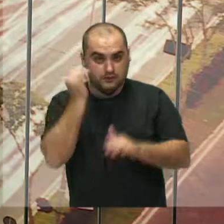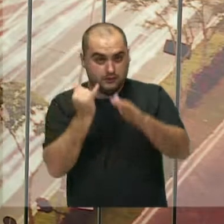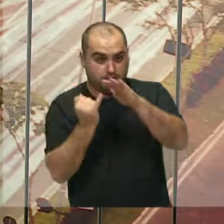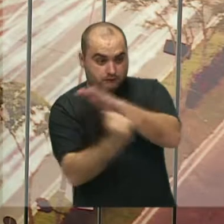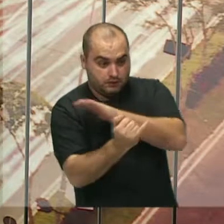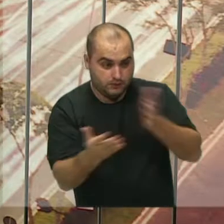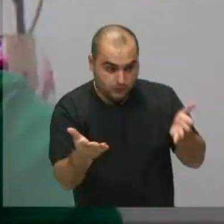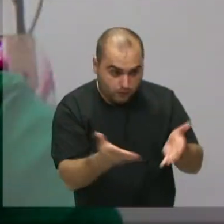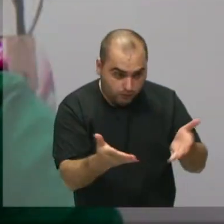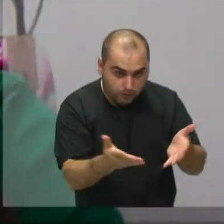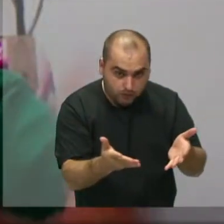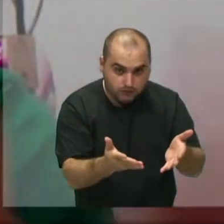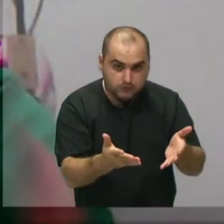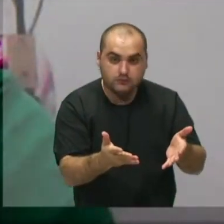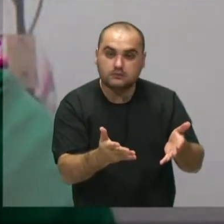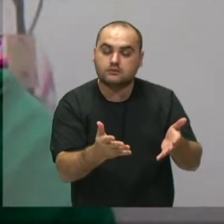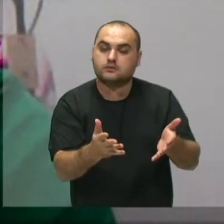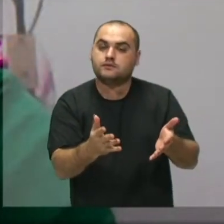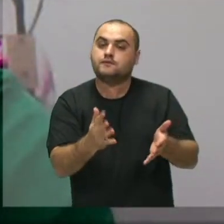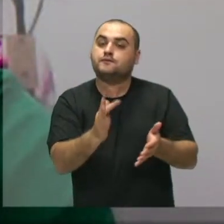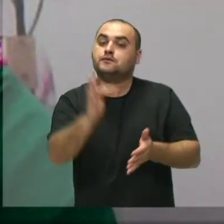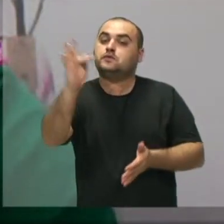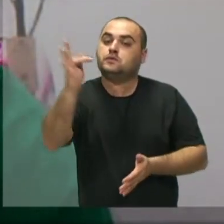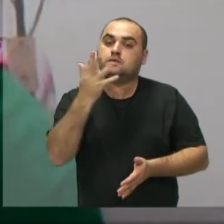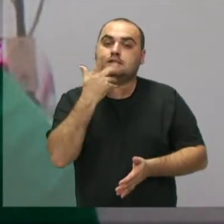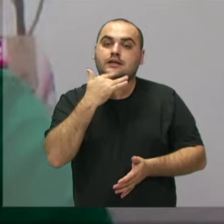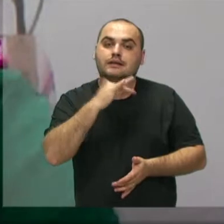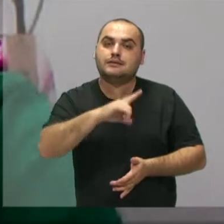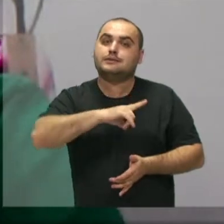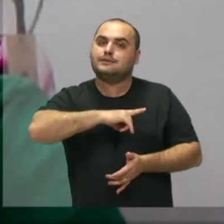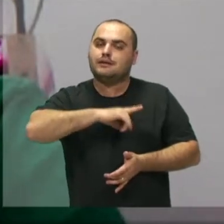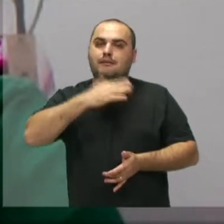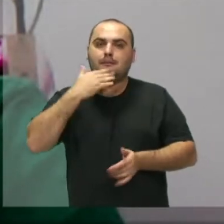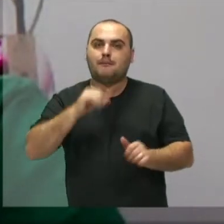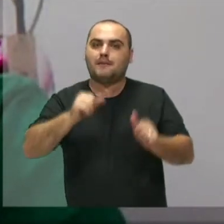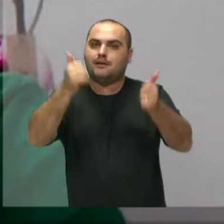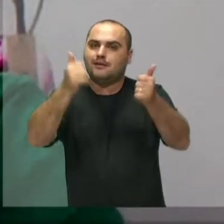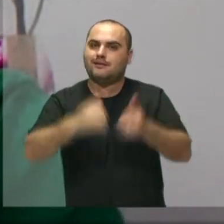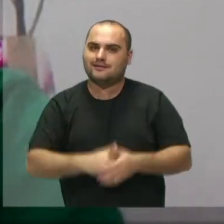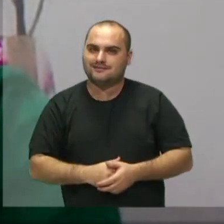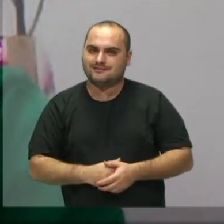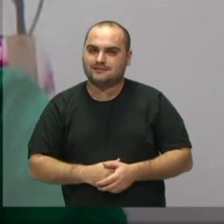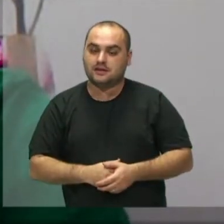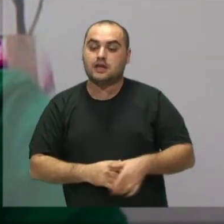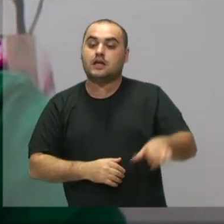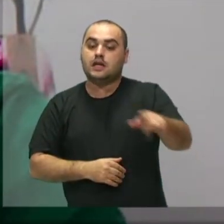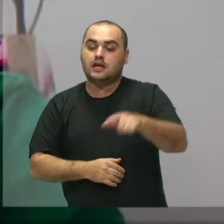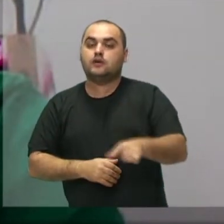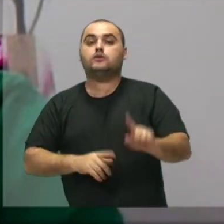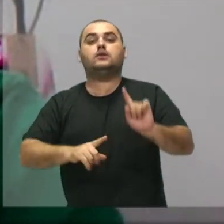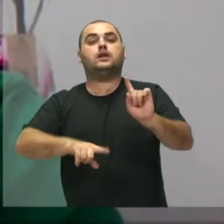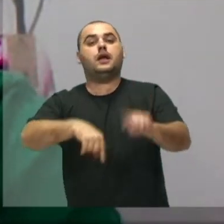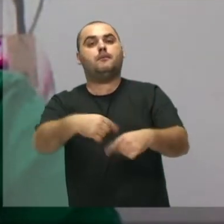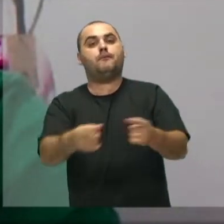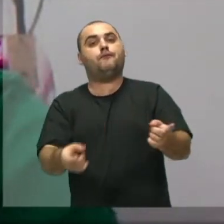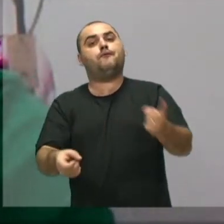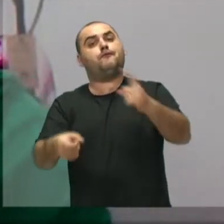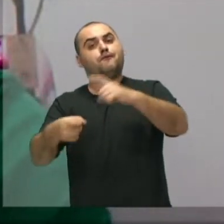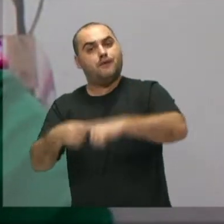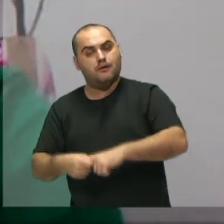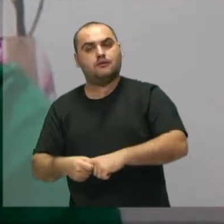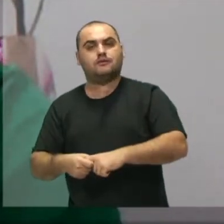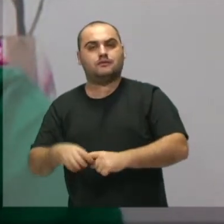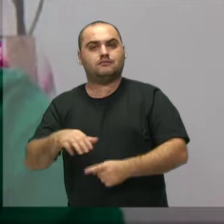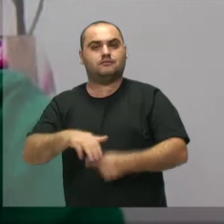agora, né, para que essas crianças tenham um futuro depois. Consequentemente, isso retorna para o município. E de uma